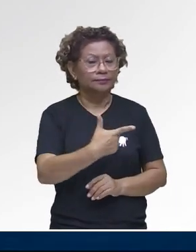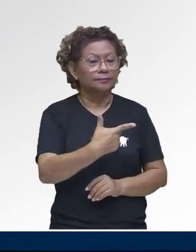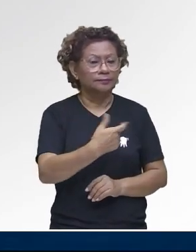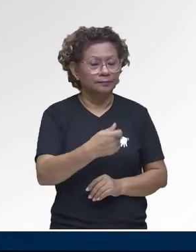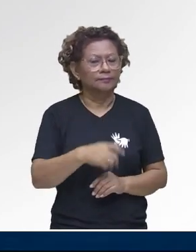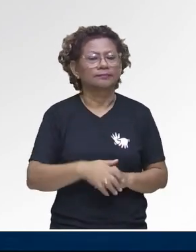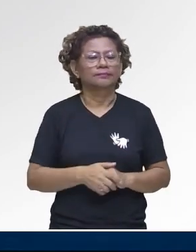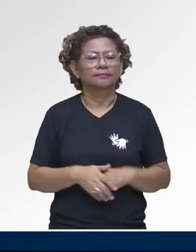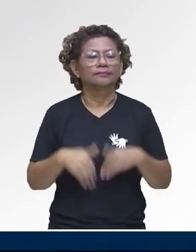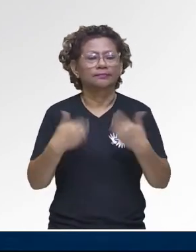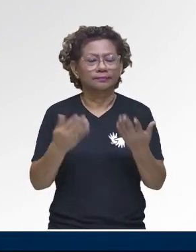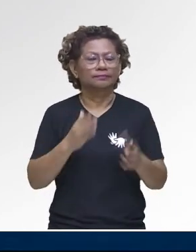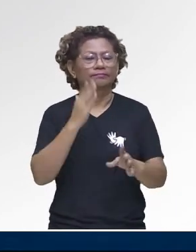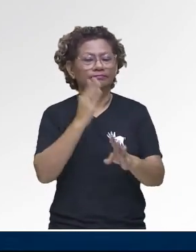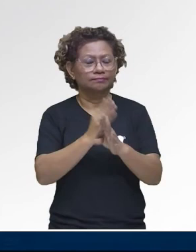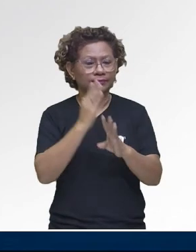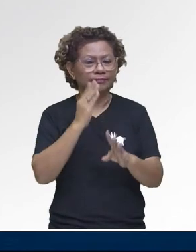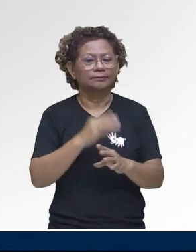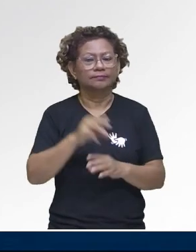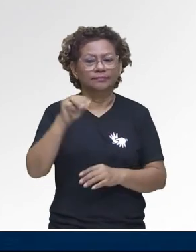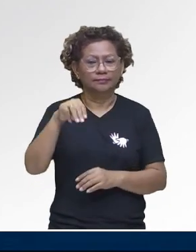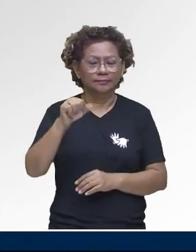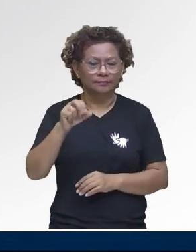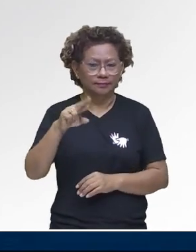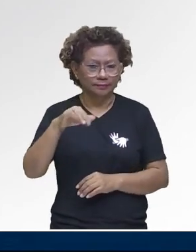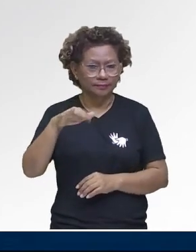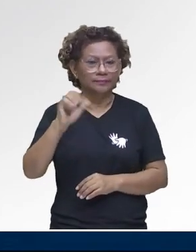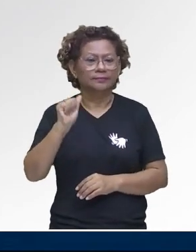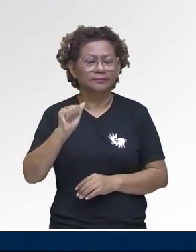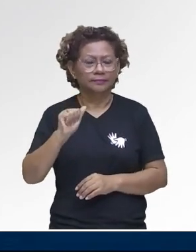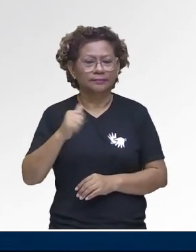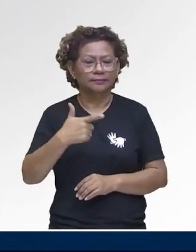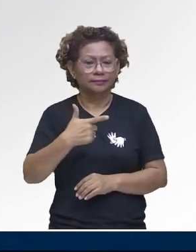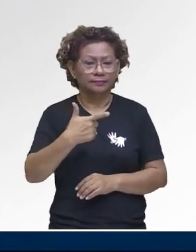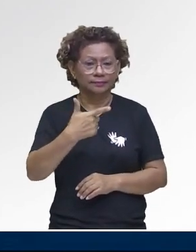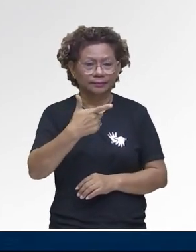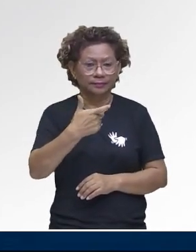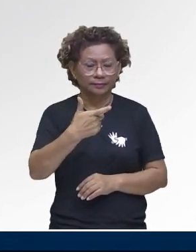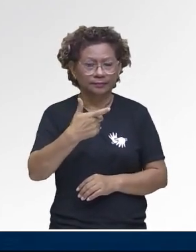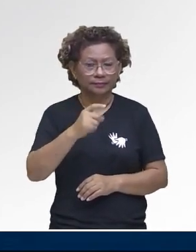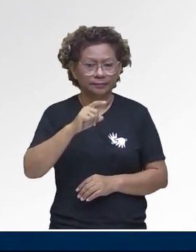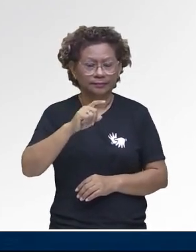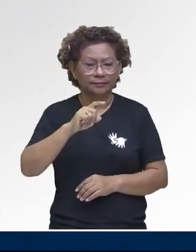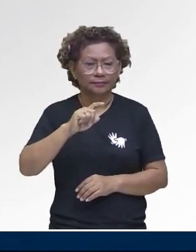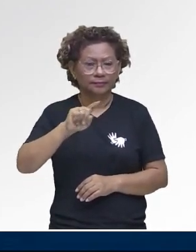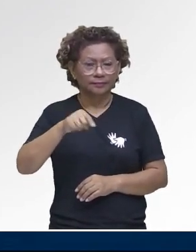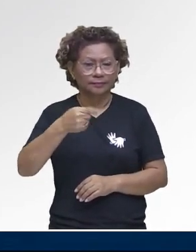Maria, olha só. E a quantidade da Camila era R$